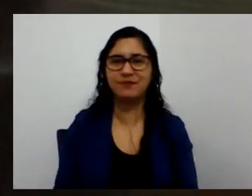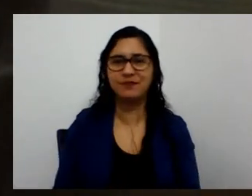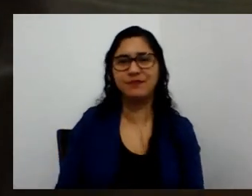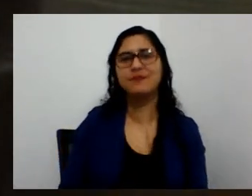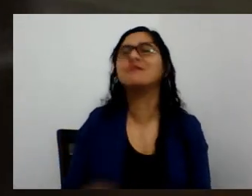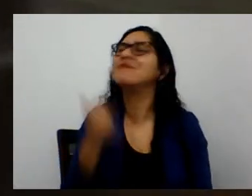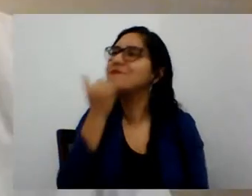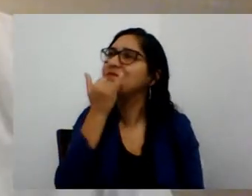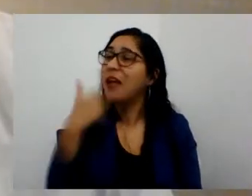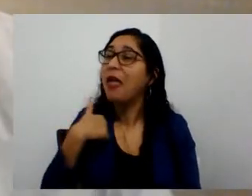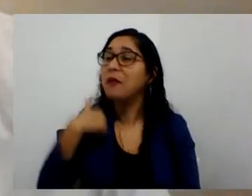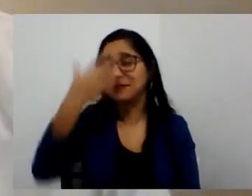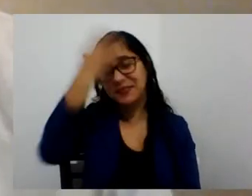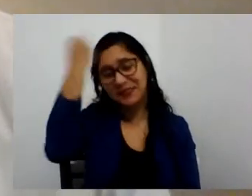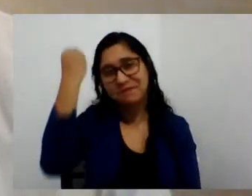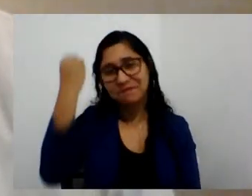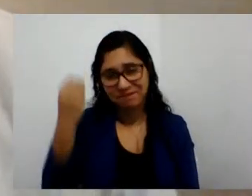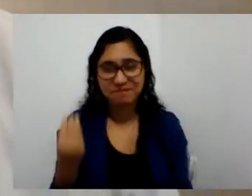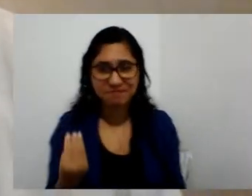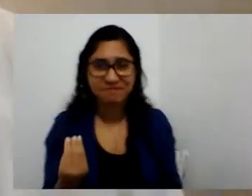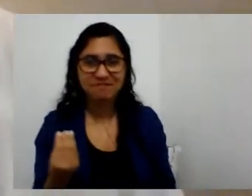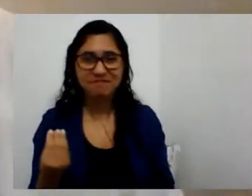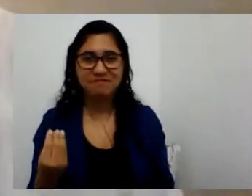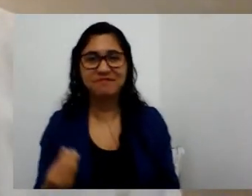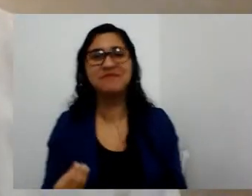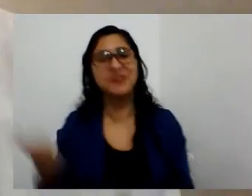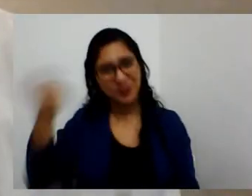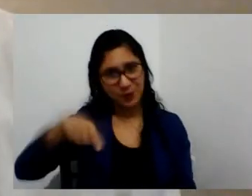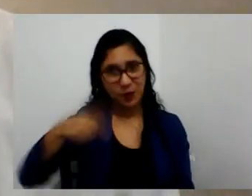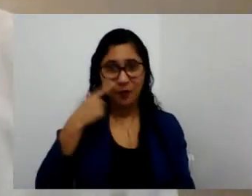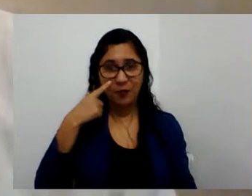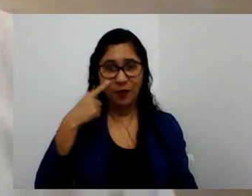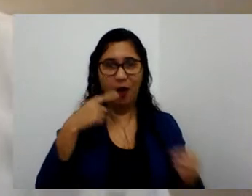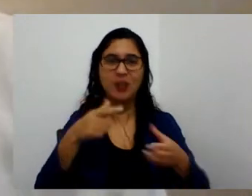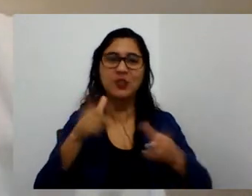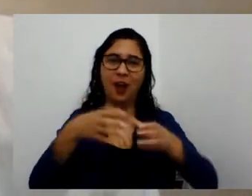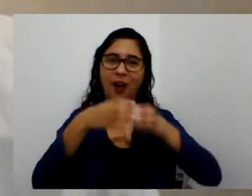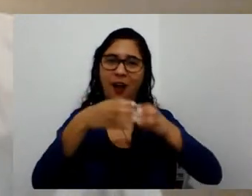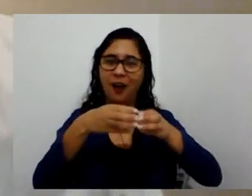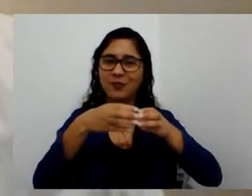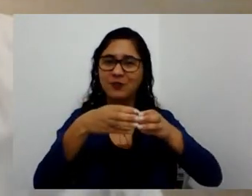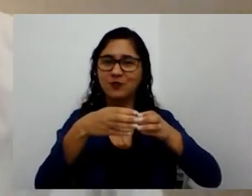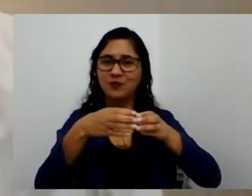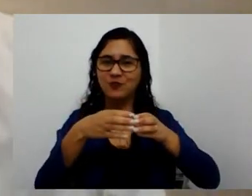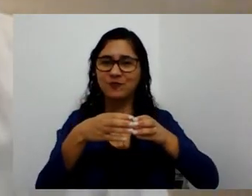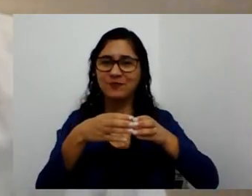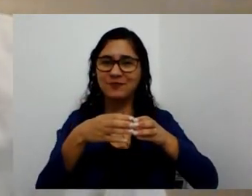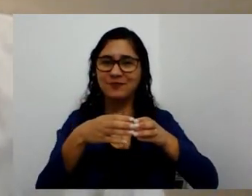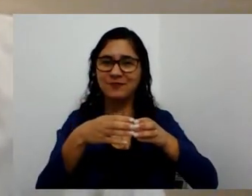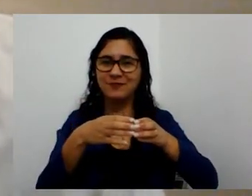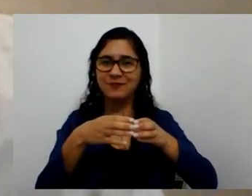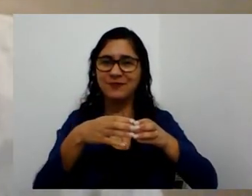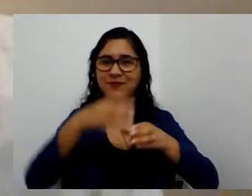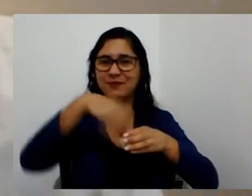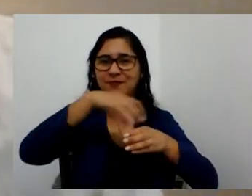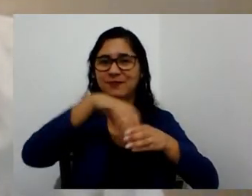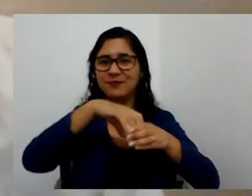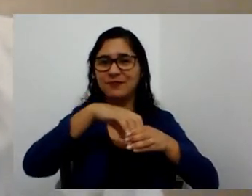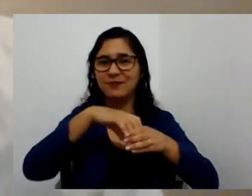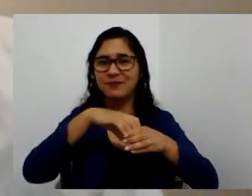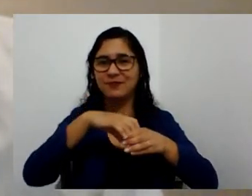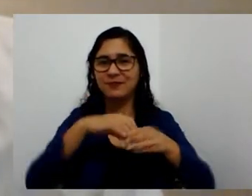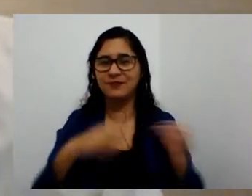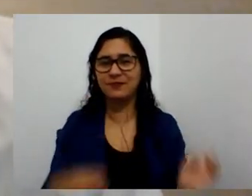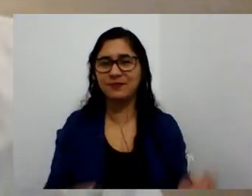Perdão, fui eu mesmo que esqueci, são as tarefas. De novo, a velha caixinha com as coisas, deixa eu sair do chat, porque